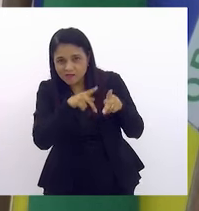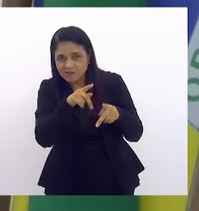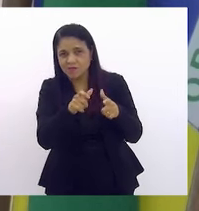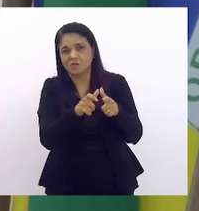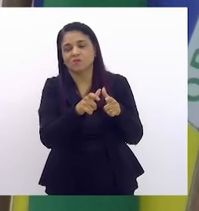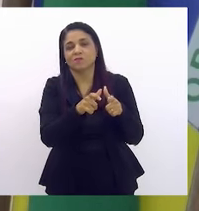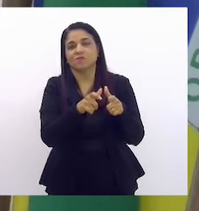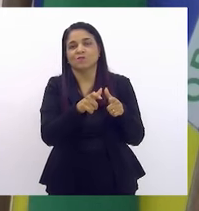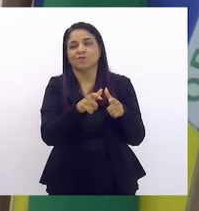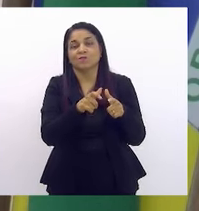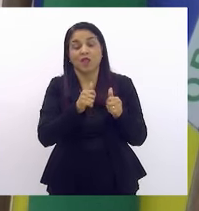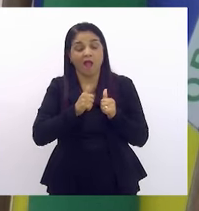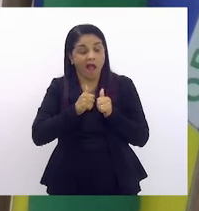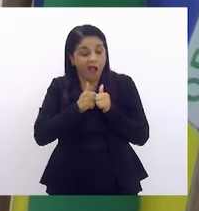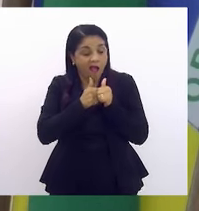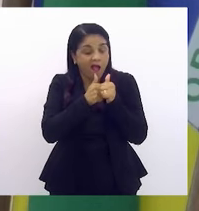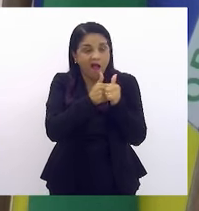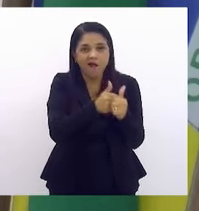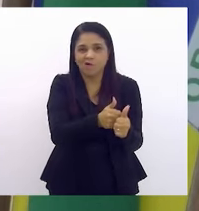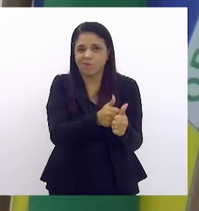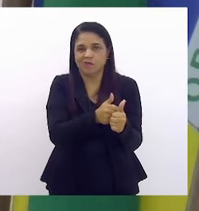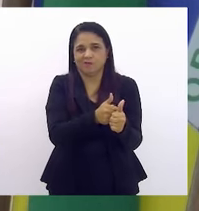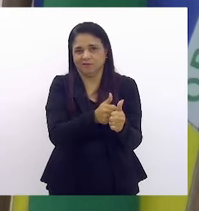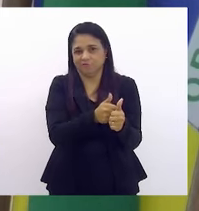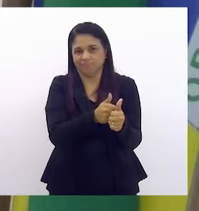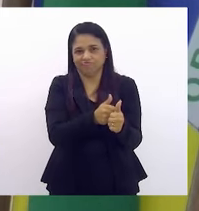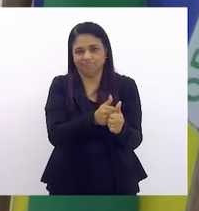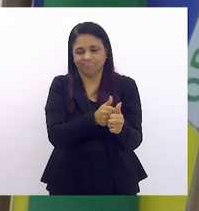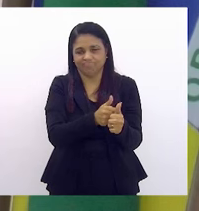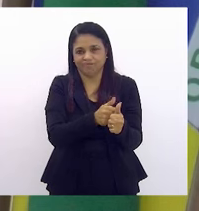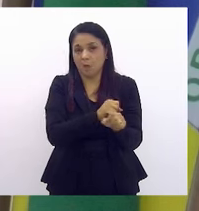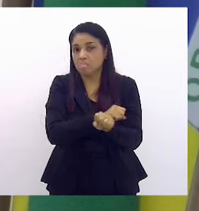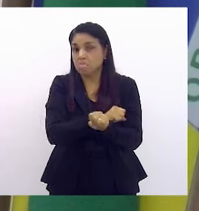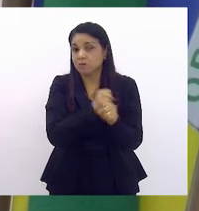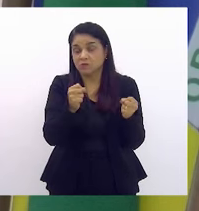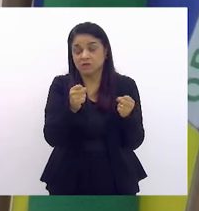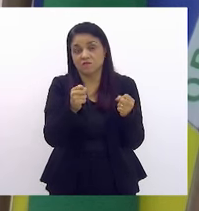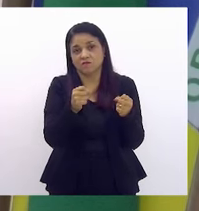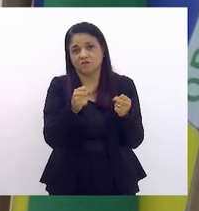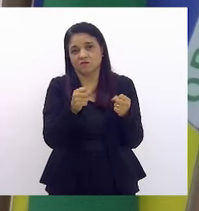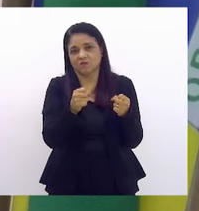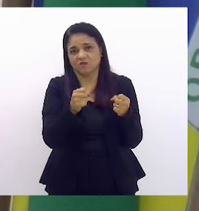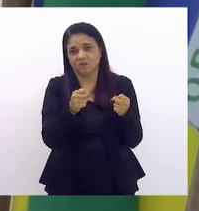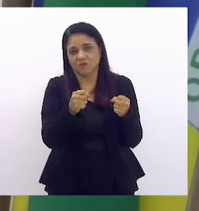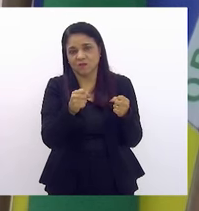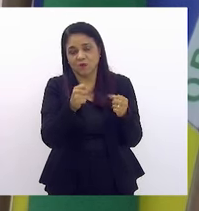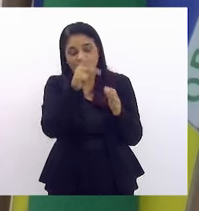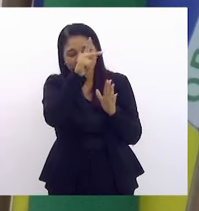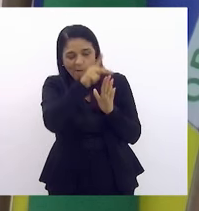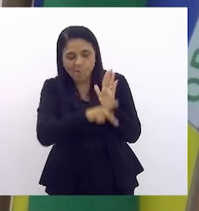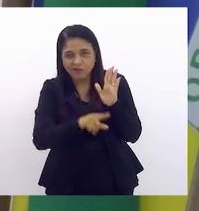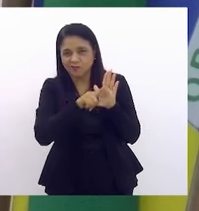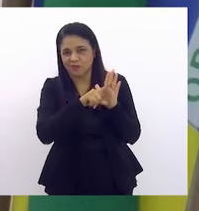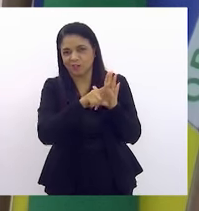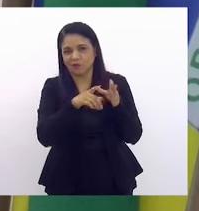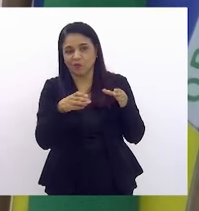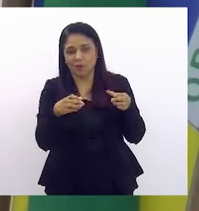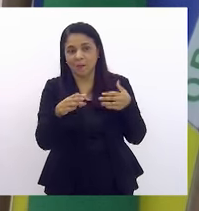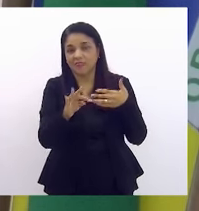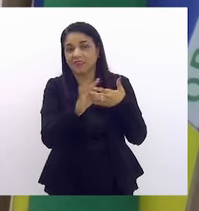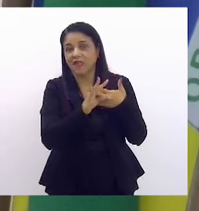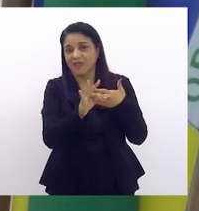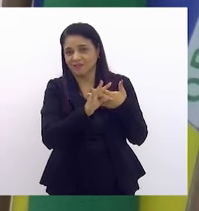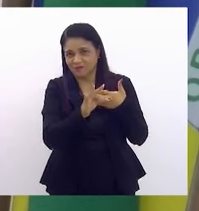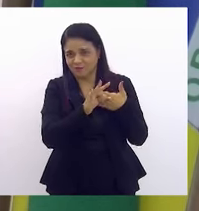população, acompanhar a parte técnica do projeto. Né? A gente pode fazer perguntas, por que usou a tubulação de